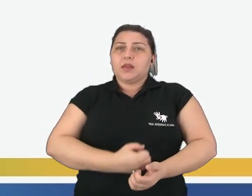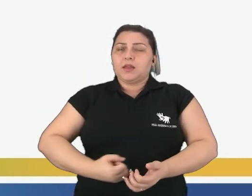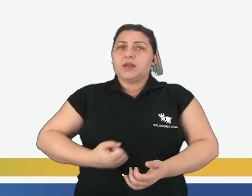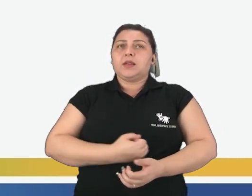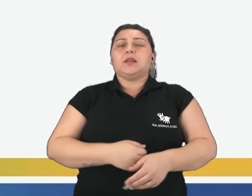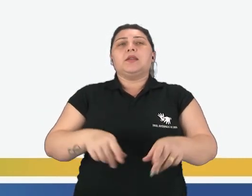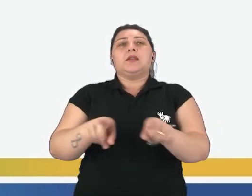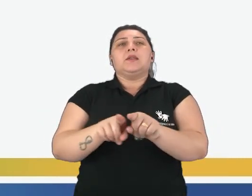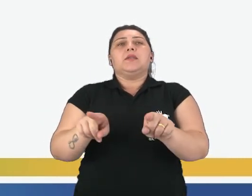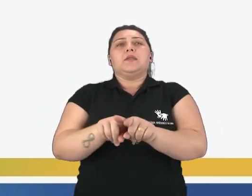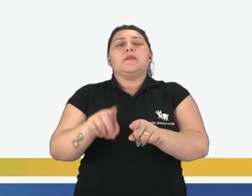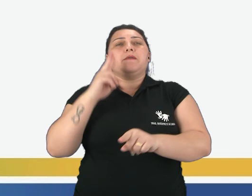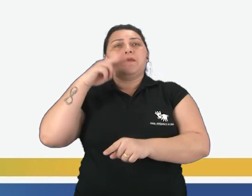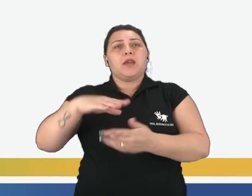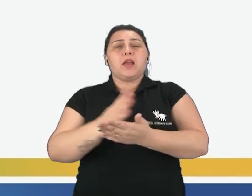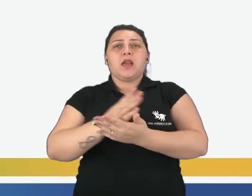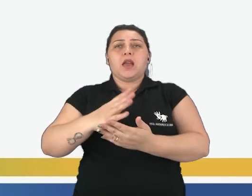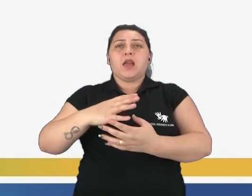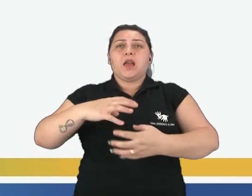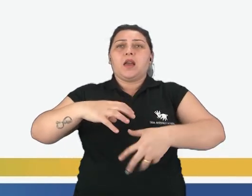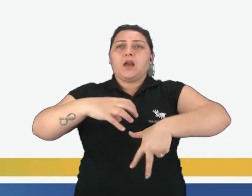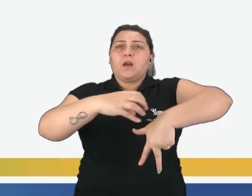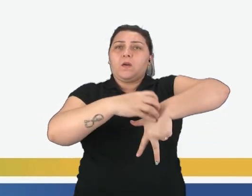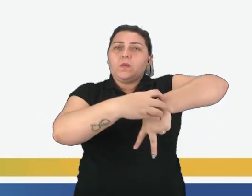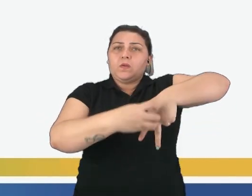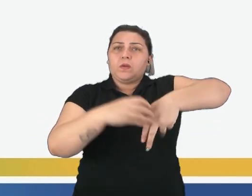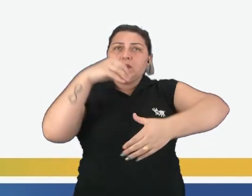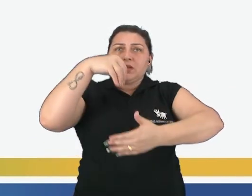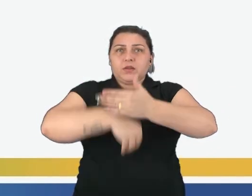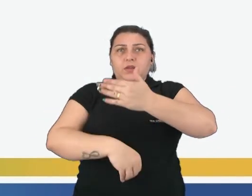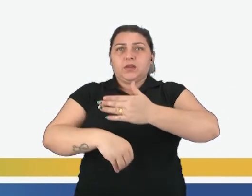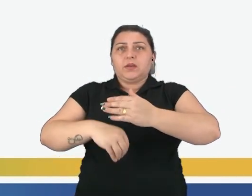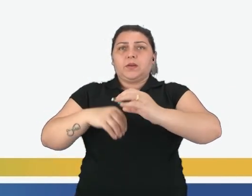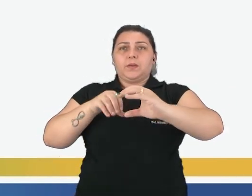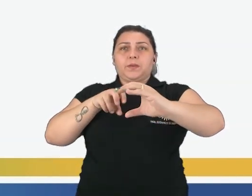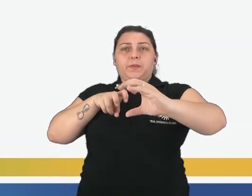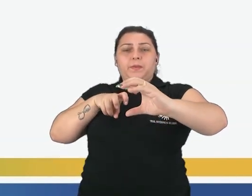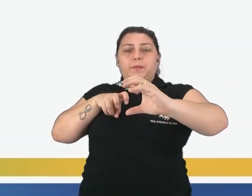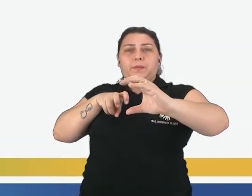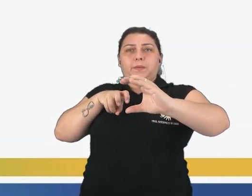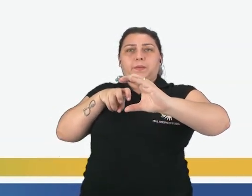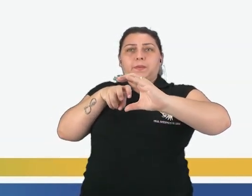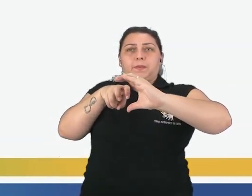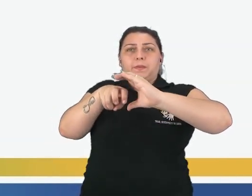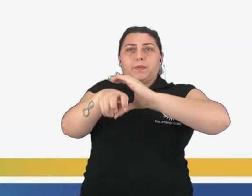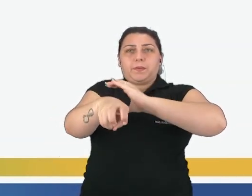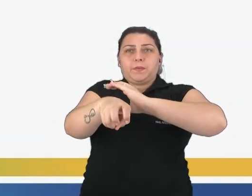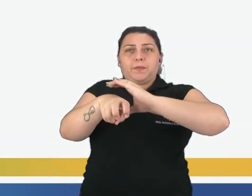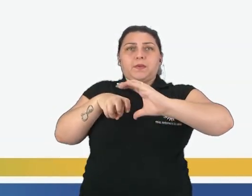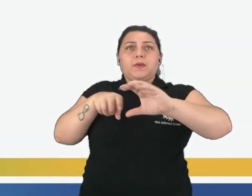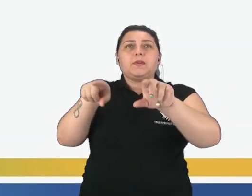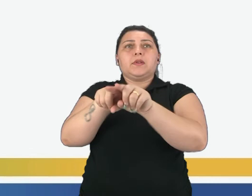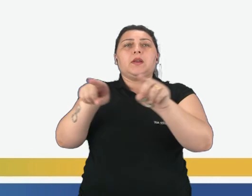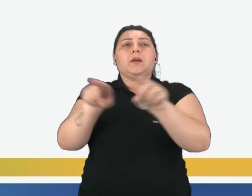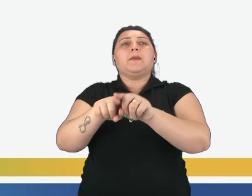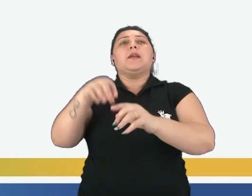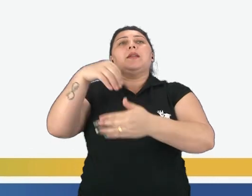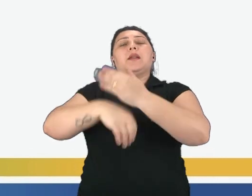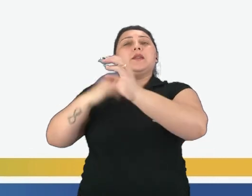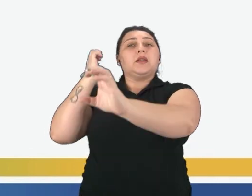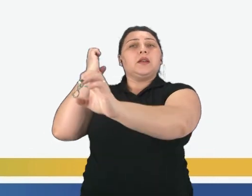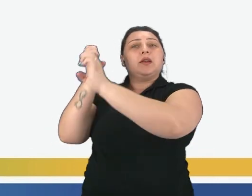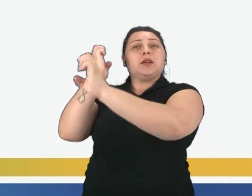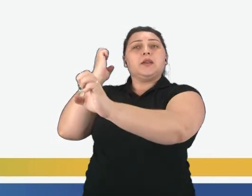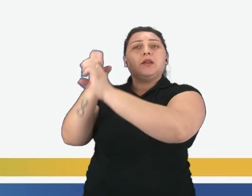ali para ver alguns órgãos internos, né? Ressonância magnética, né? E dentro da engenharia, a usina